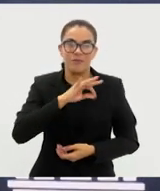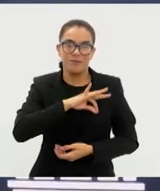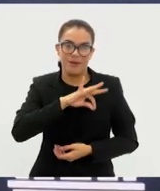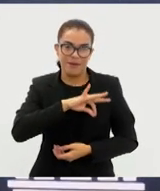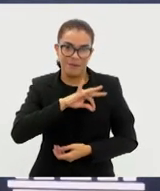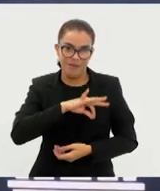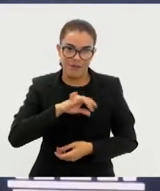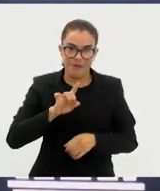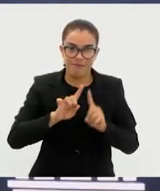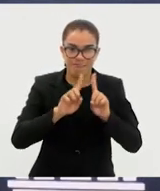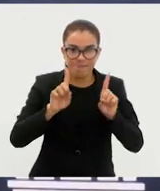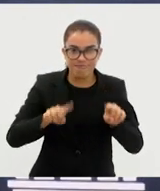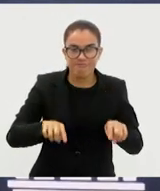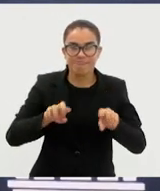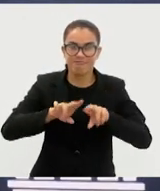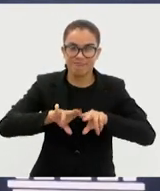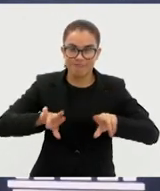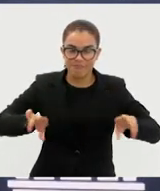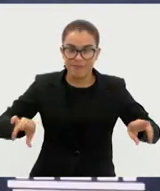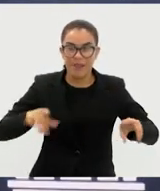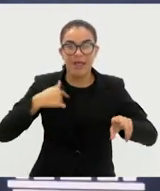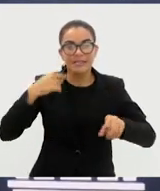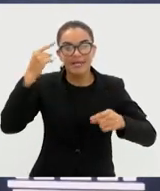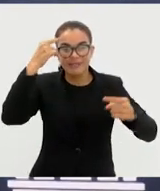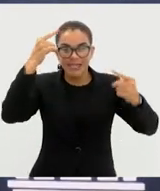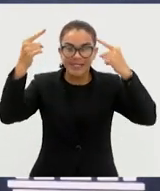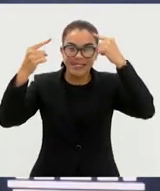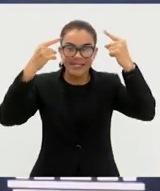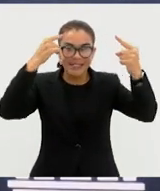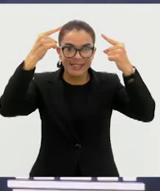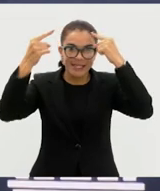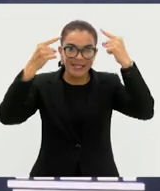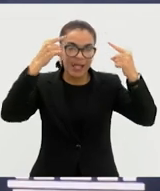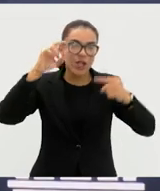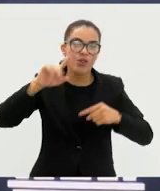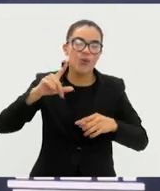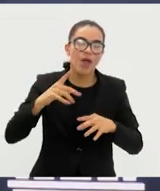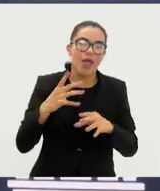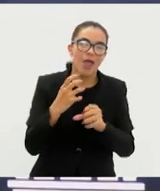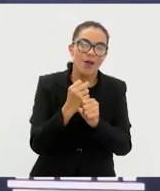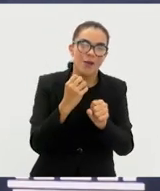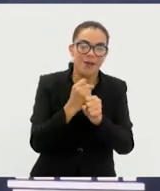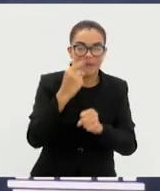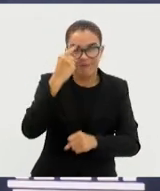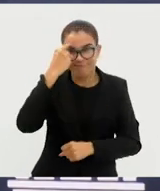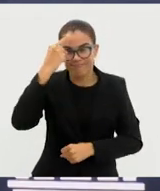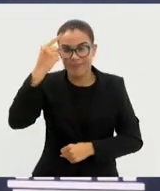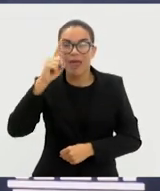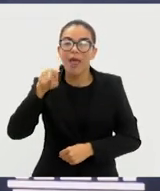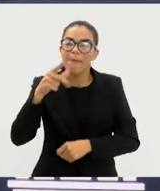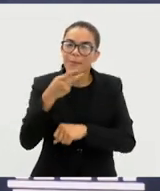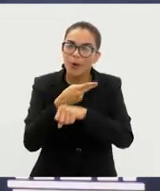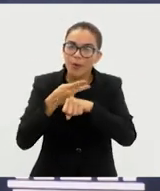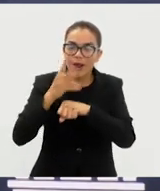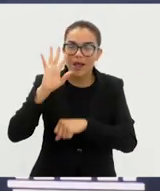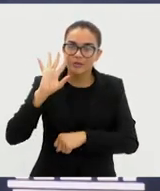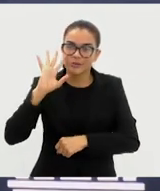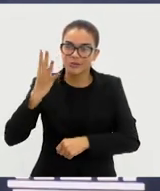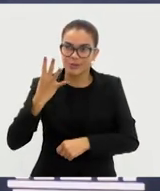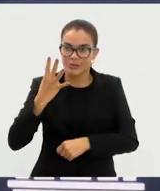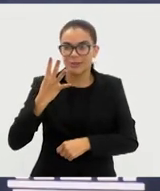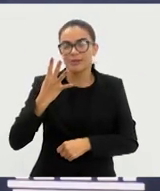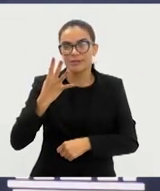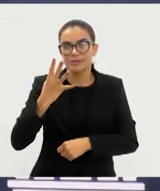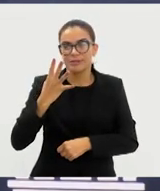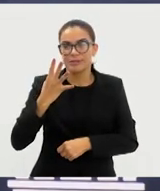esse ano. Então, assim, ser criativo não seria exatamente a contabilidade criativa, seria assim, buscar soluções